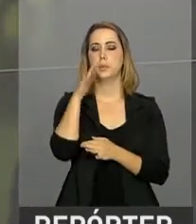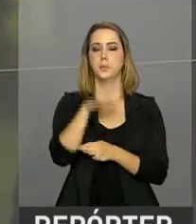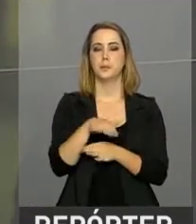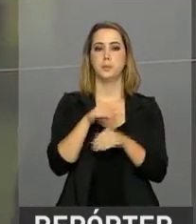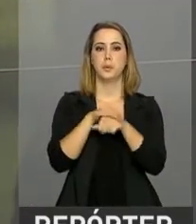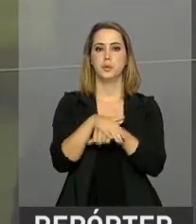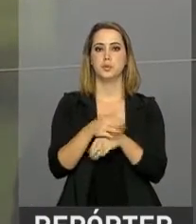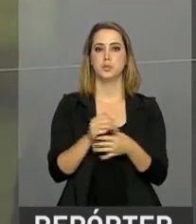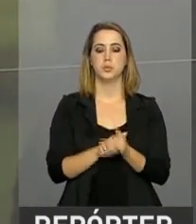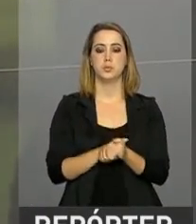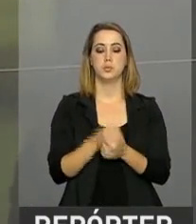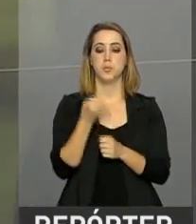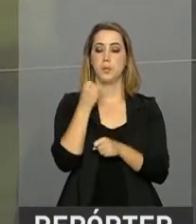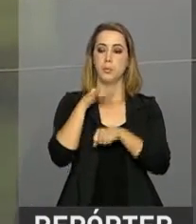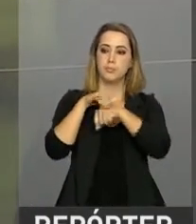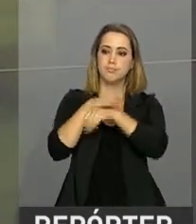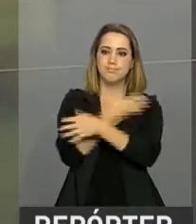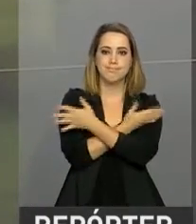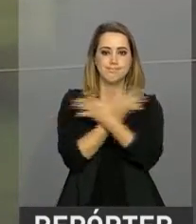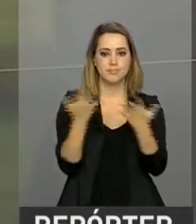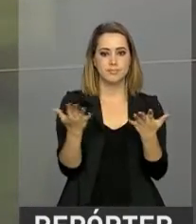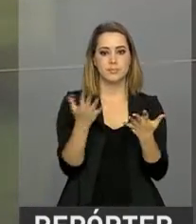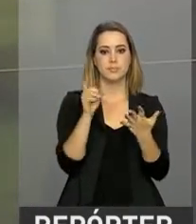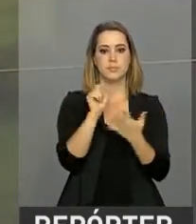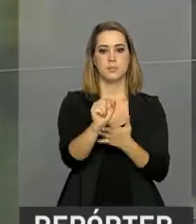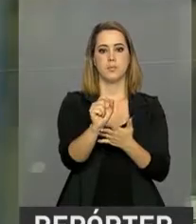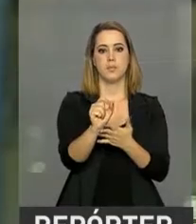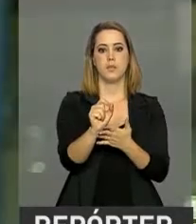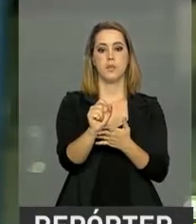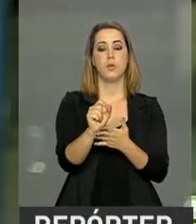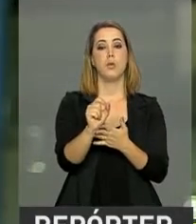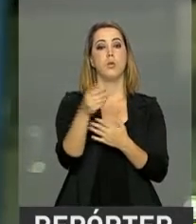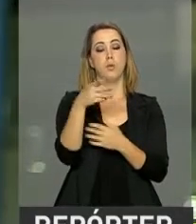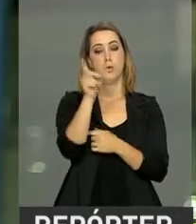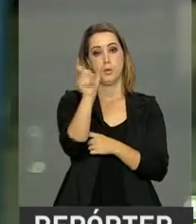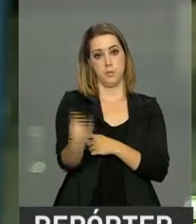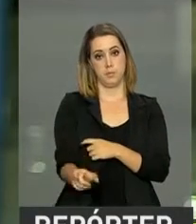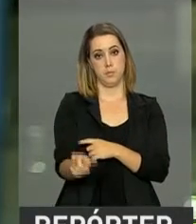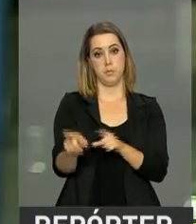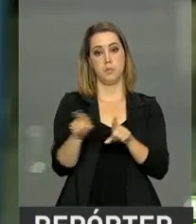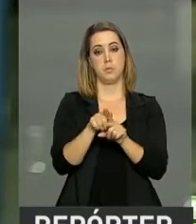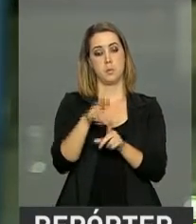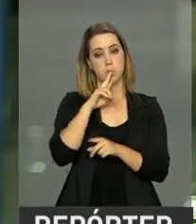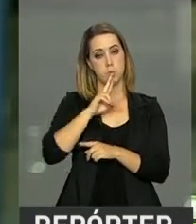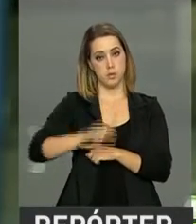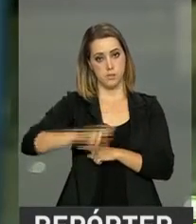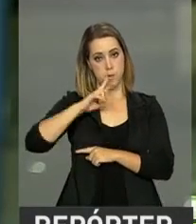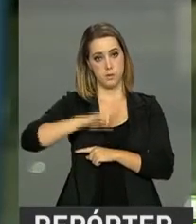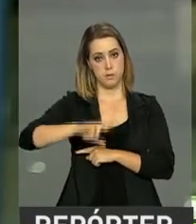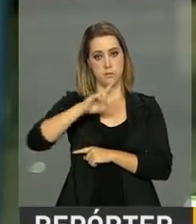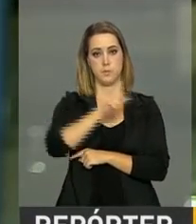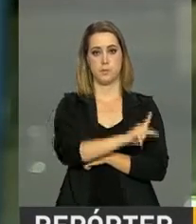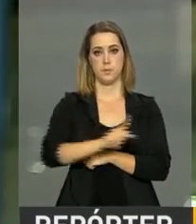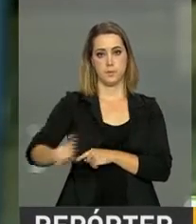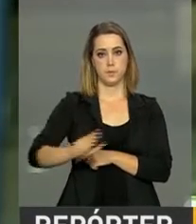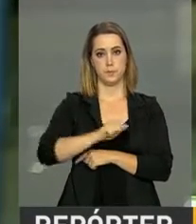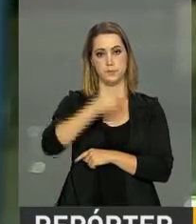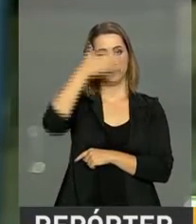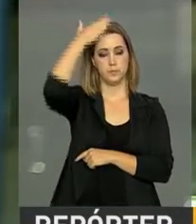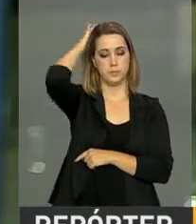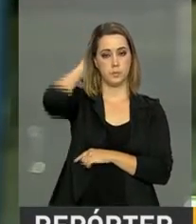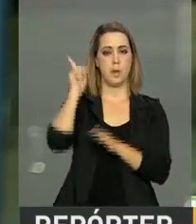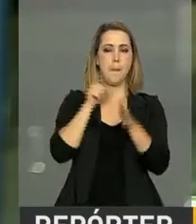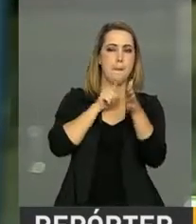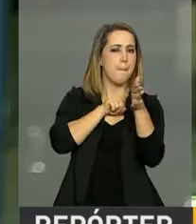noite e boa noite é luiz boa noite a todos alexandre paróquia trouxe as respostas do presidente michel temer a